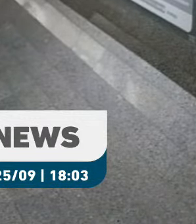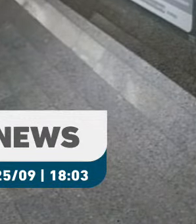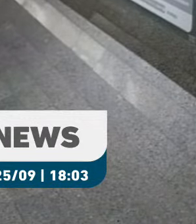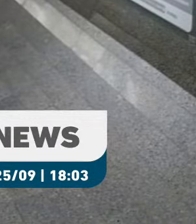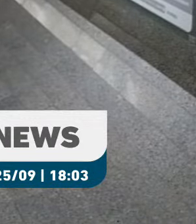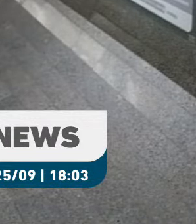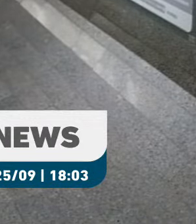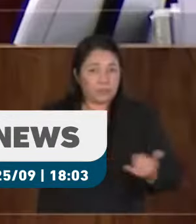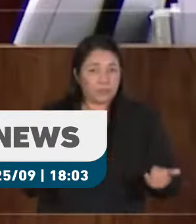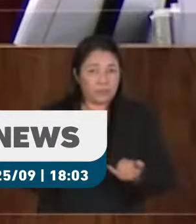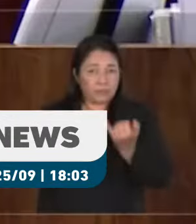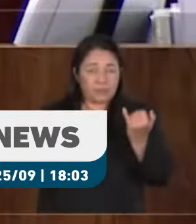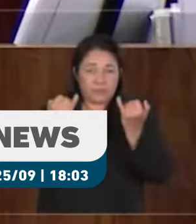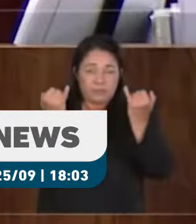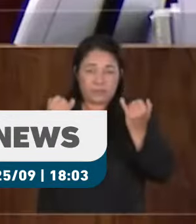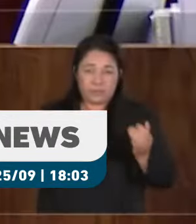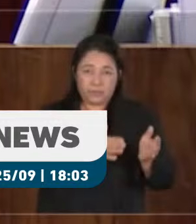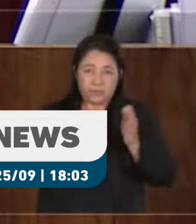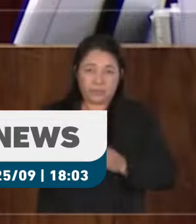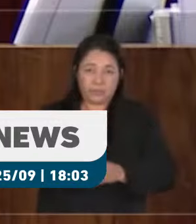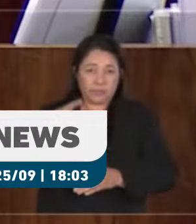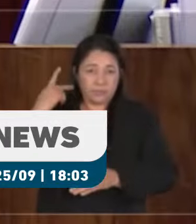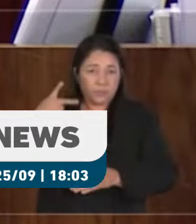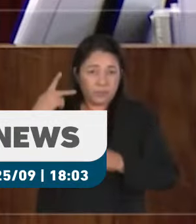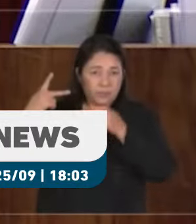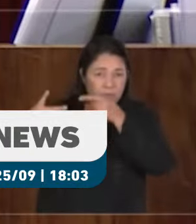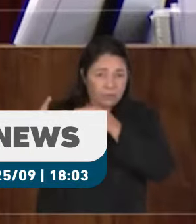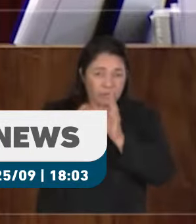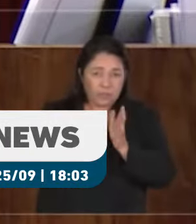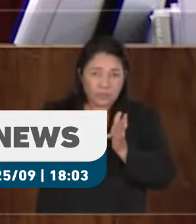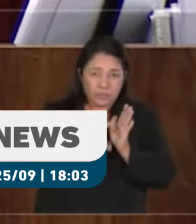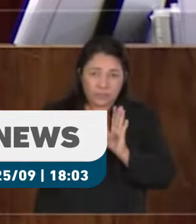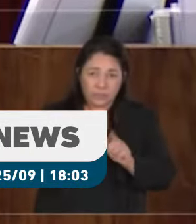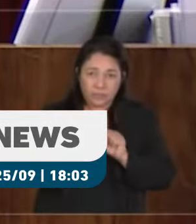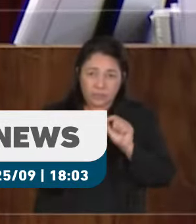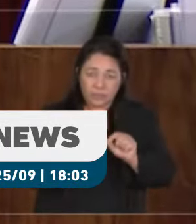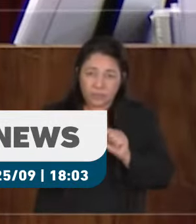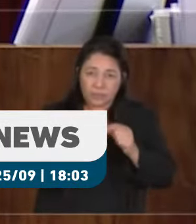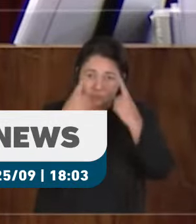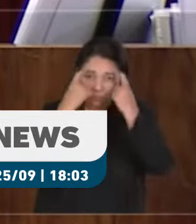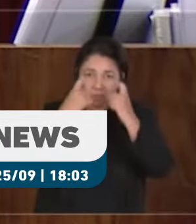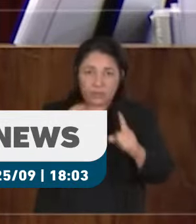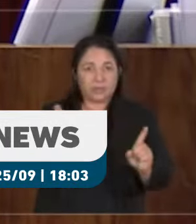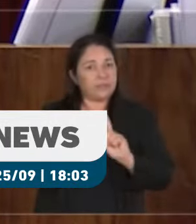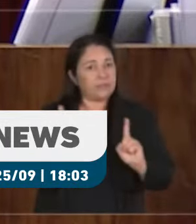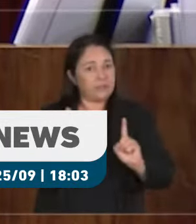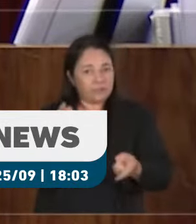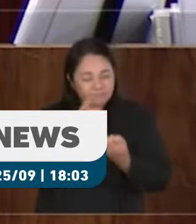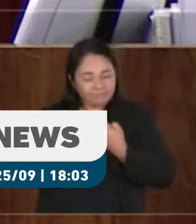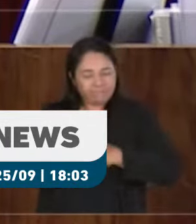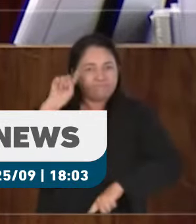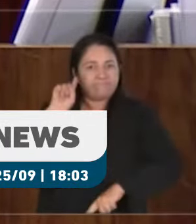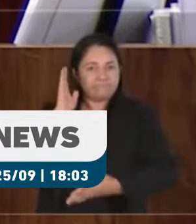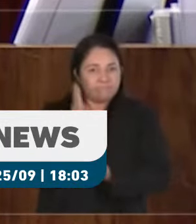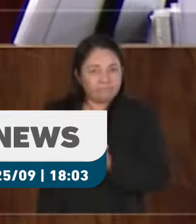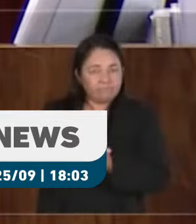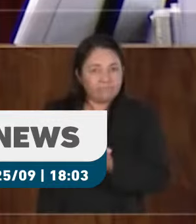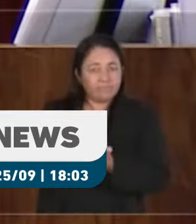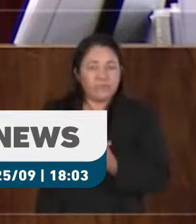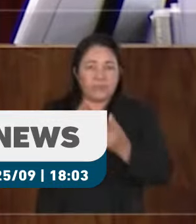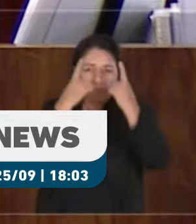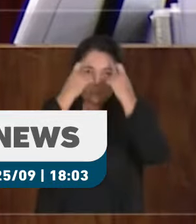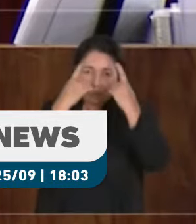um trecho do que ela disse política não é violência É a superação da violência violência